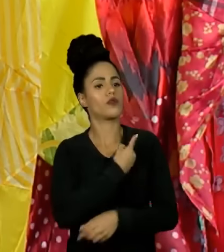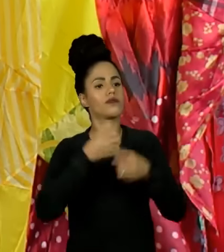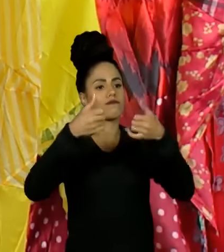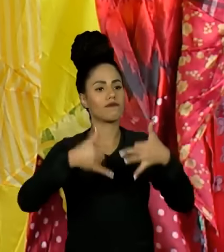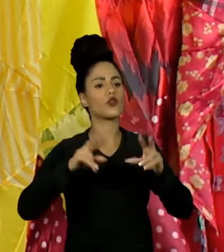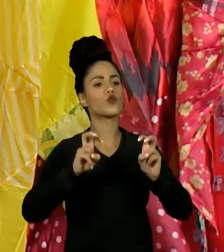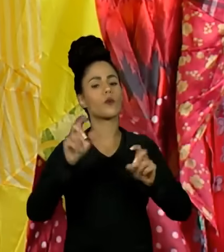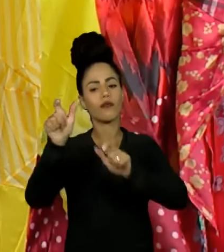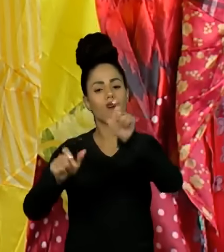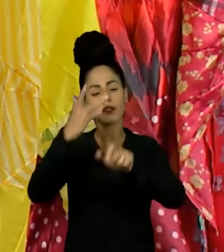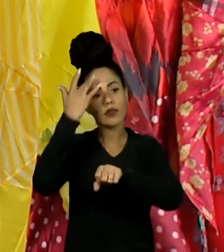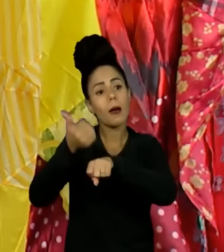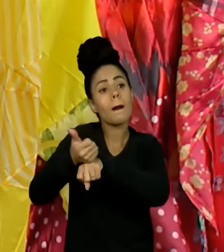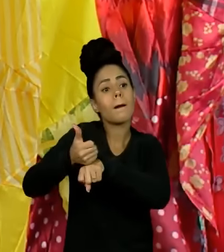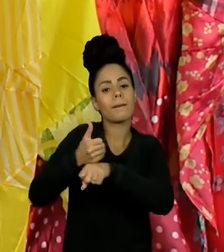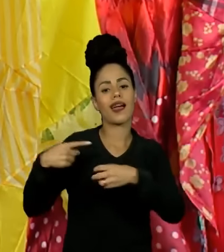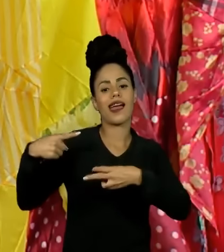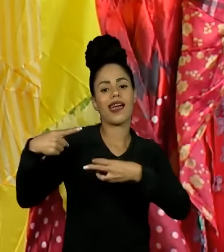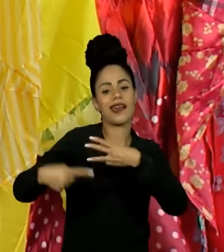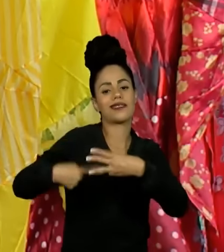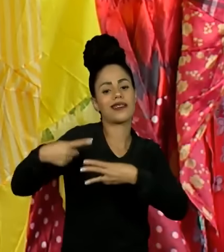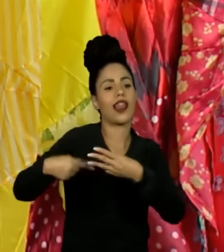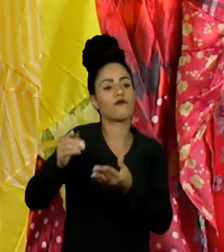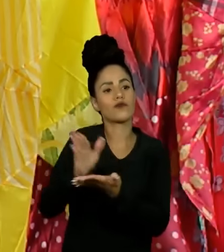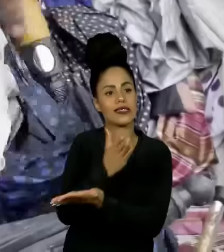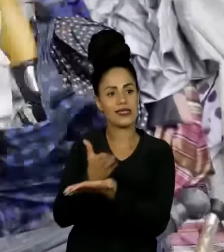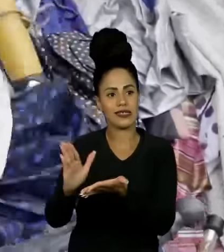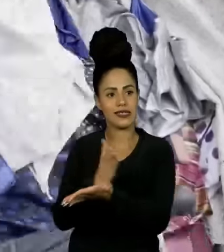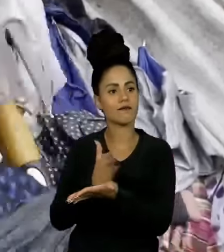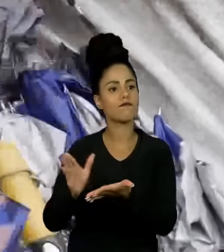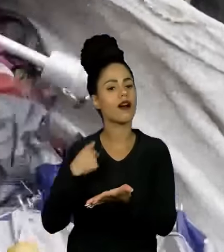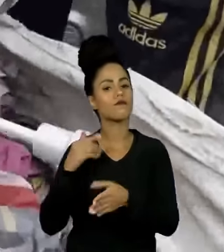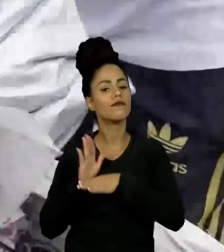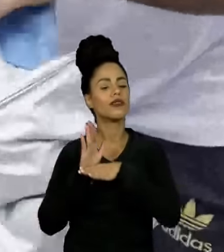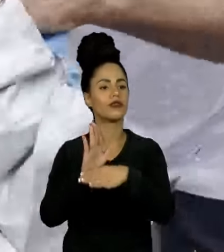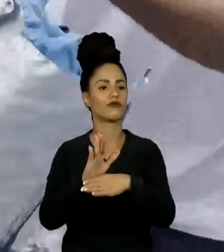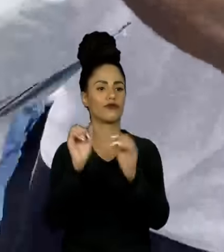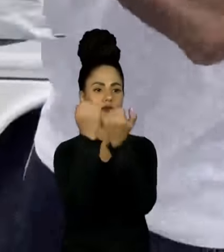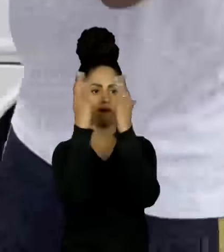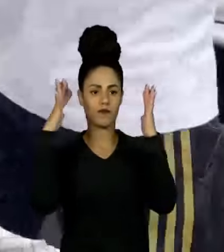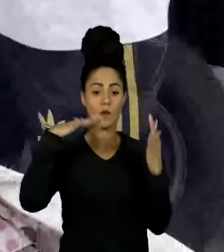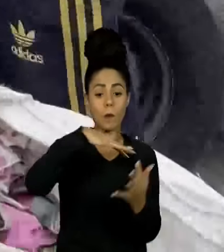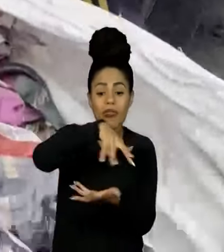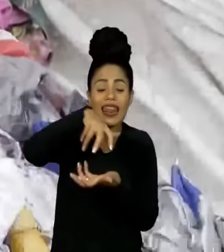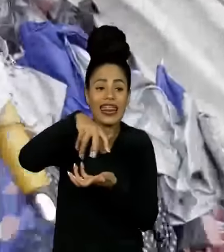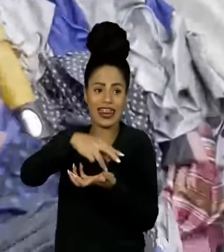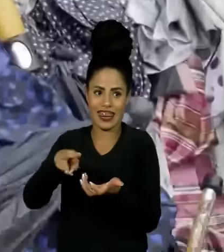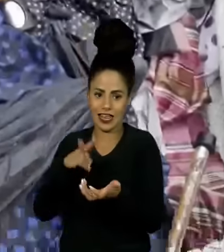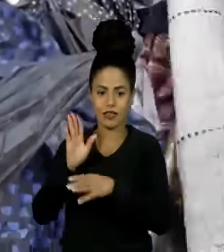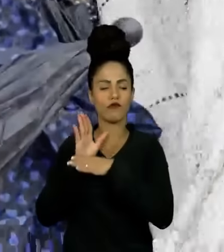são elas verdadeiramente que cuidam da saúde do planeta. Que antes o que elas faziam, que era vender o guarda-chuva